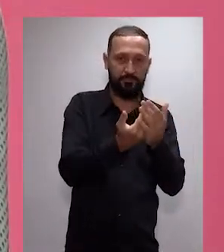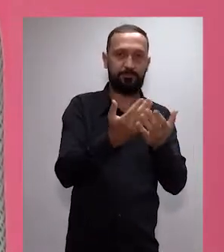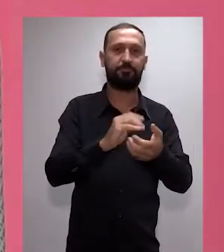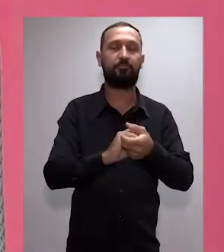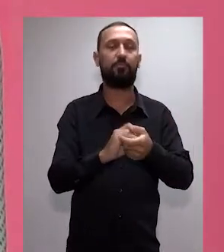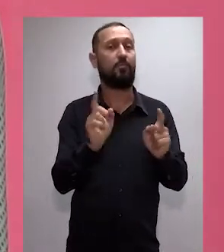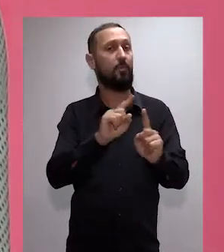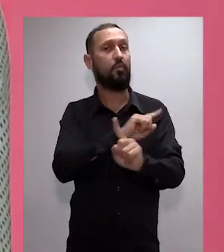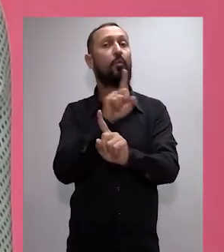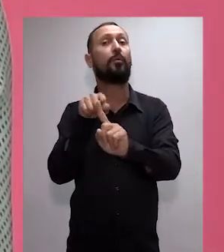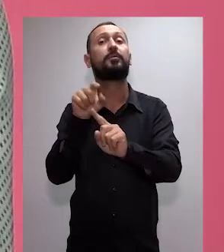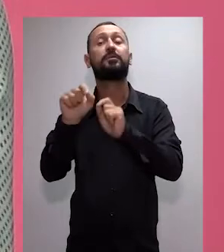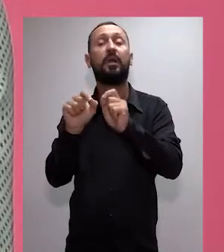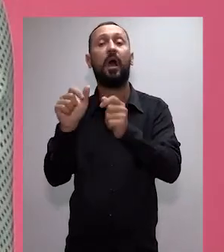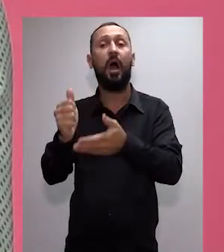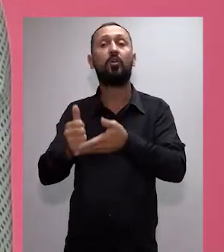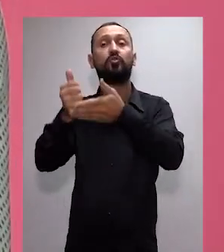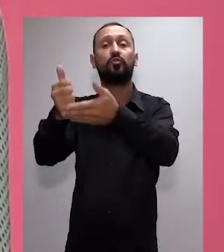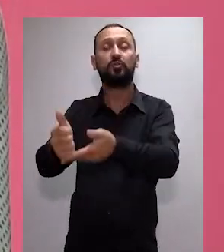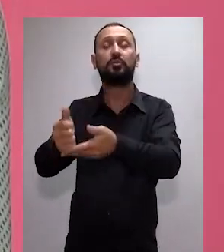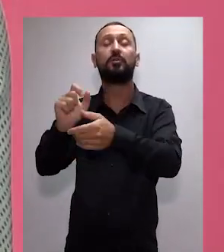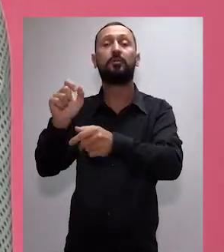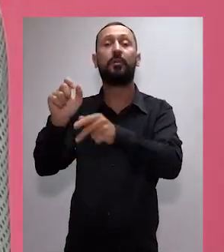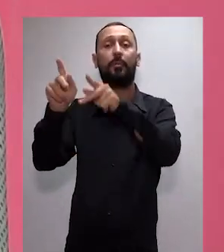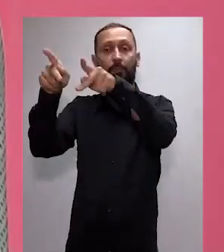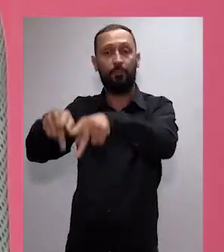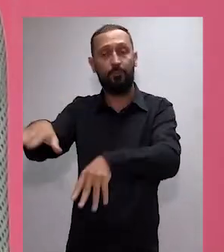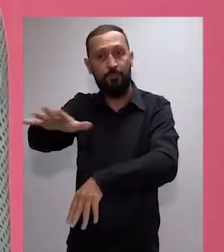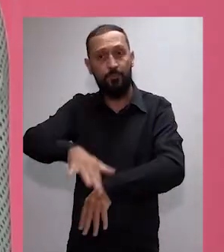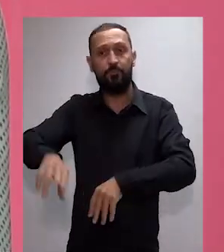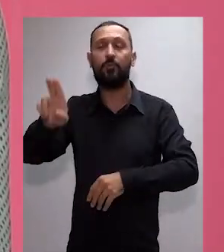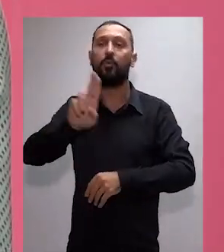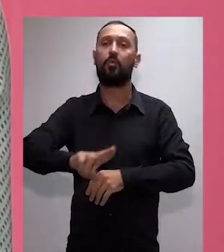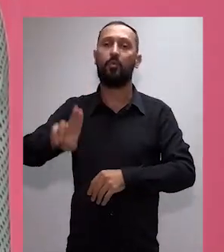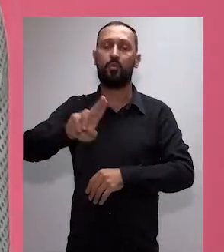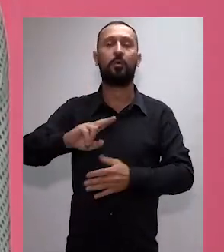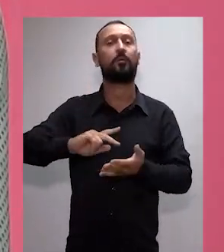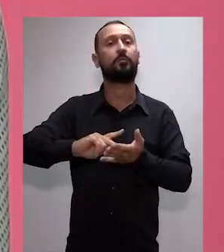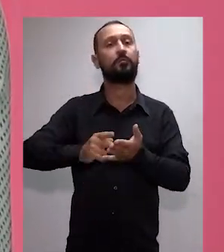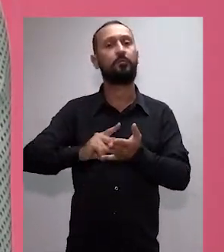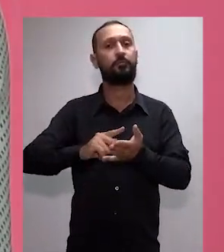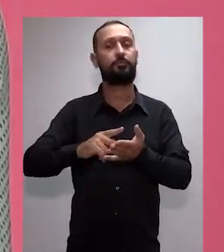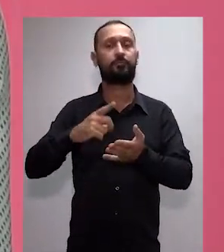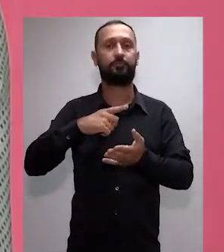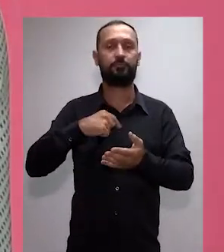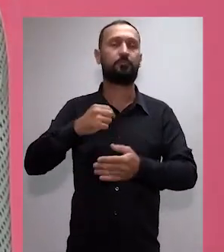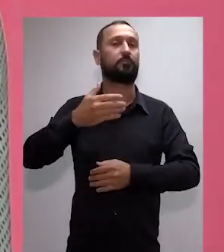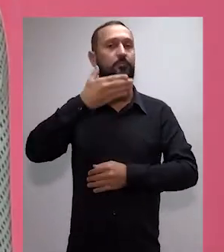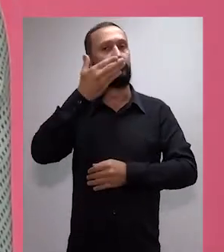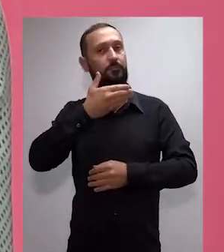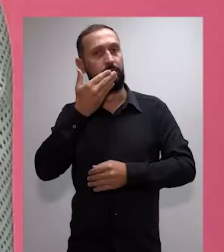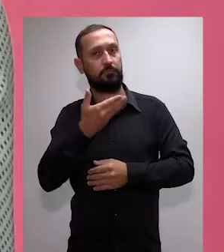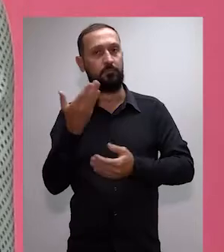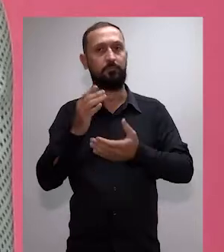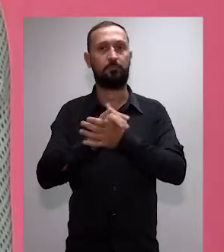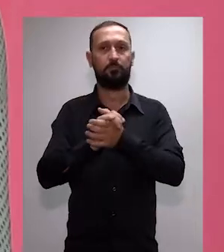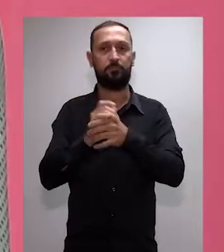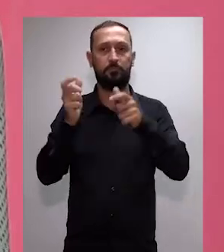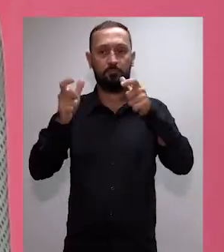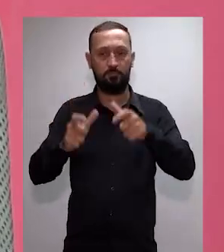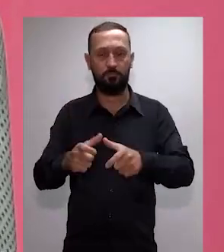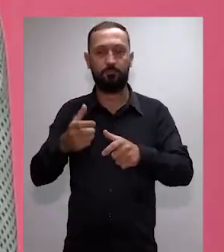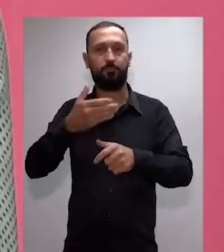é também fazer com que a população ou o usuário utilize o nosso sindicato, ganhando facilidade,